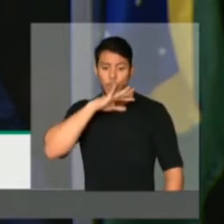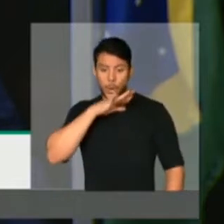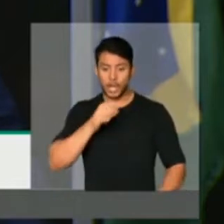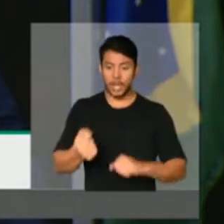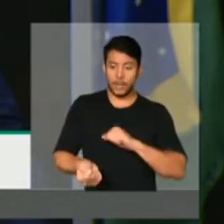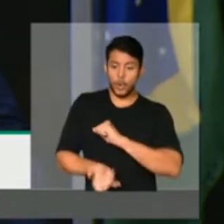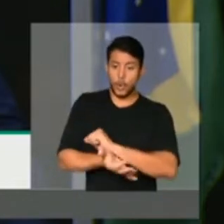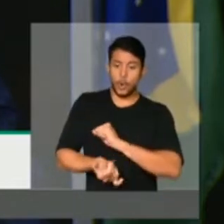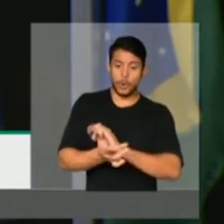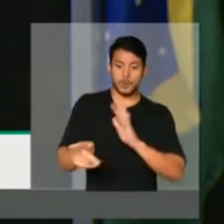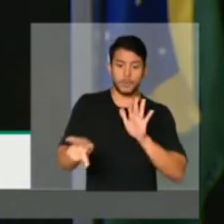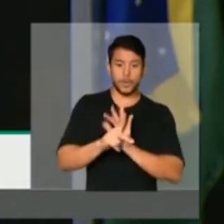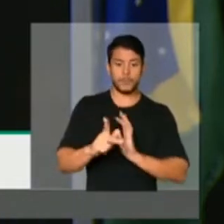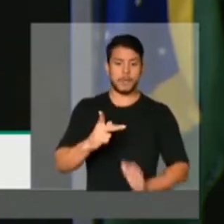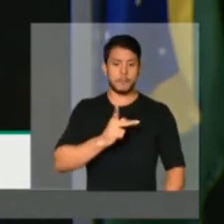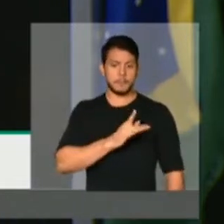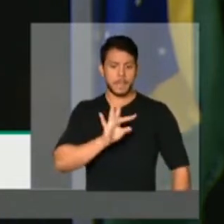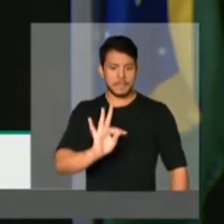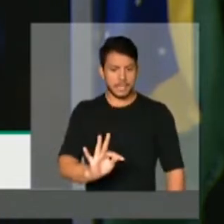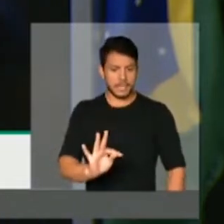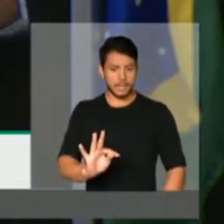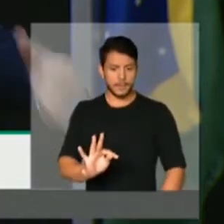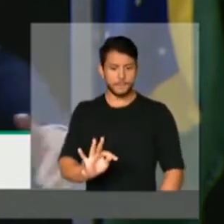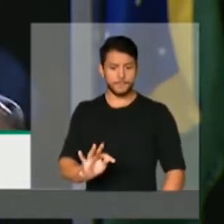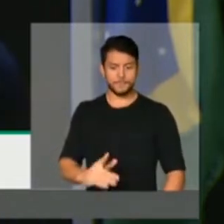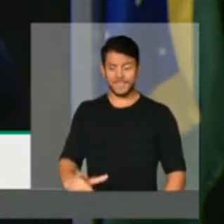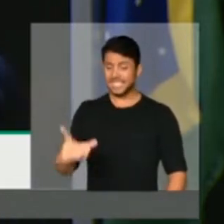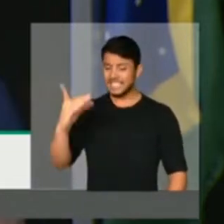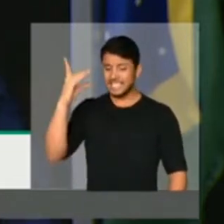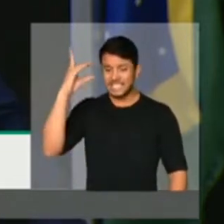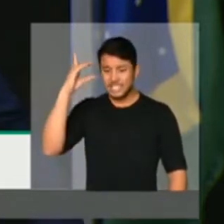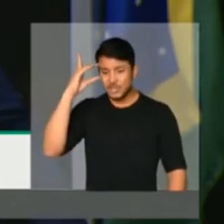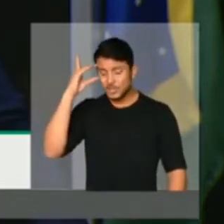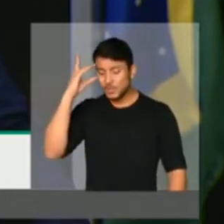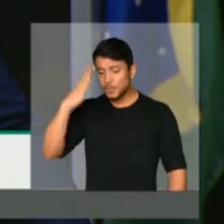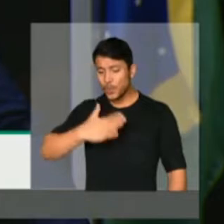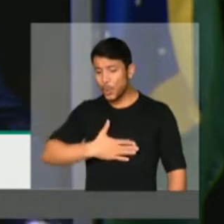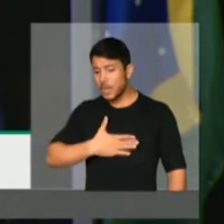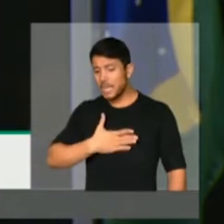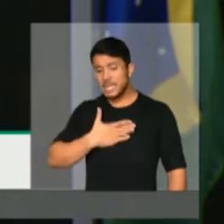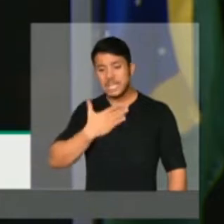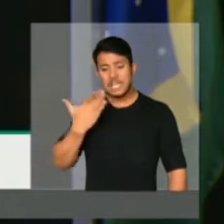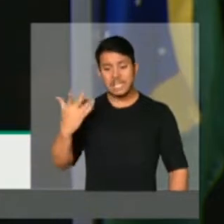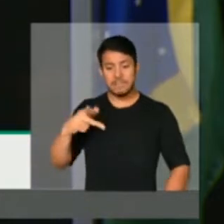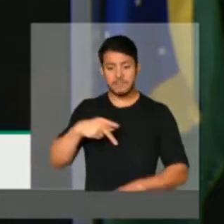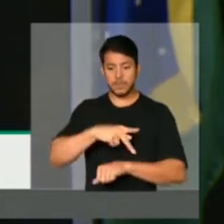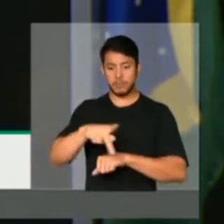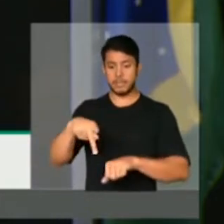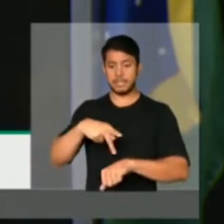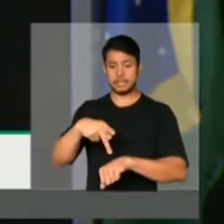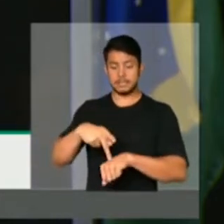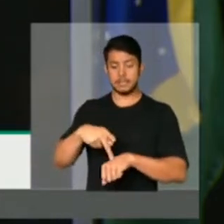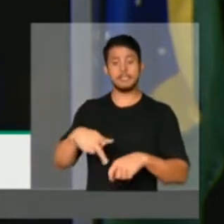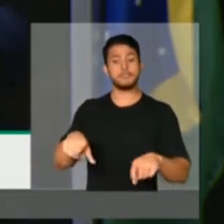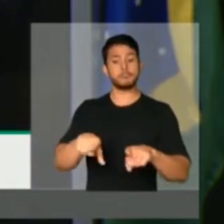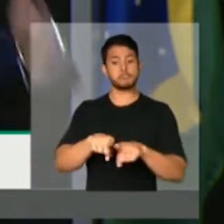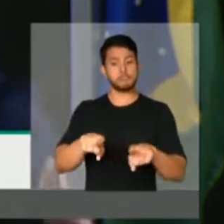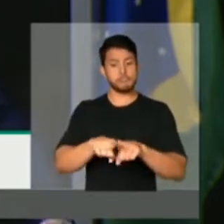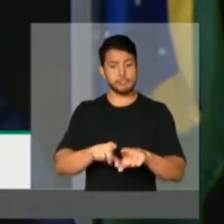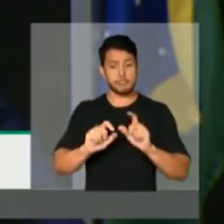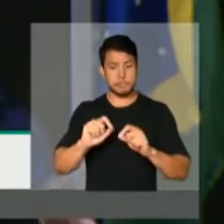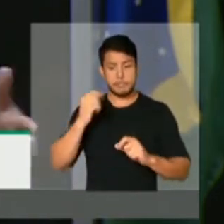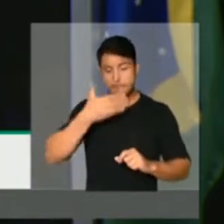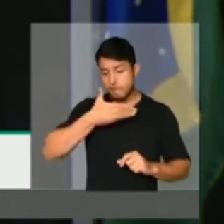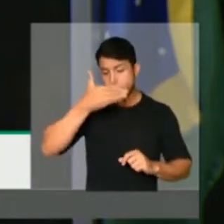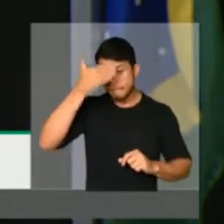PT. Dilma foi desastrosa para esse país. Até o Temer, que era um que eu tinha